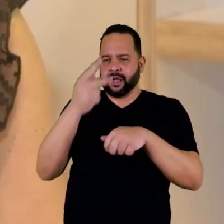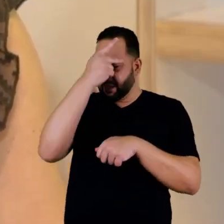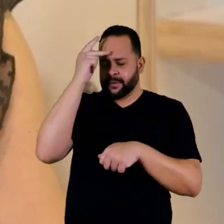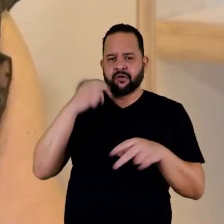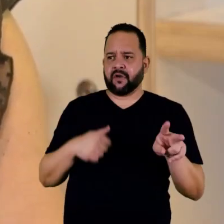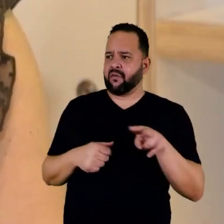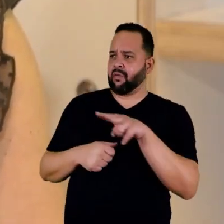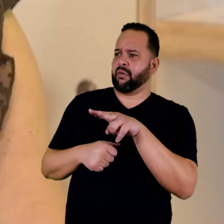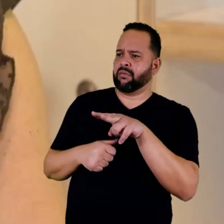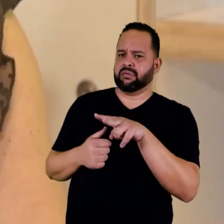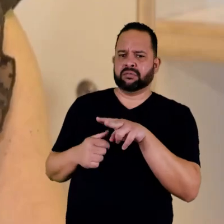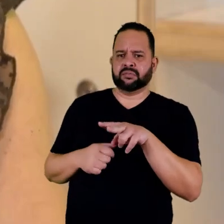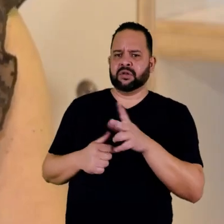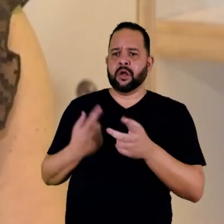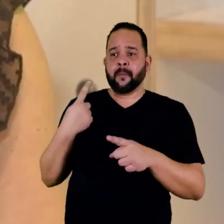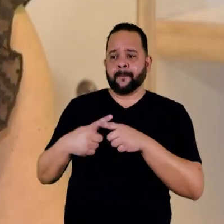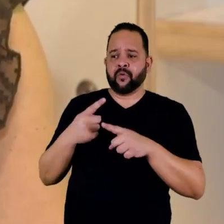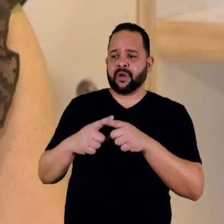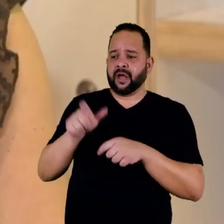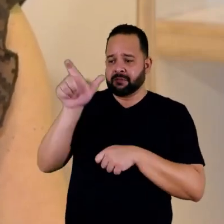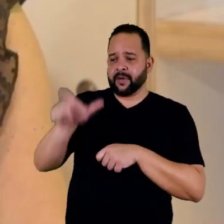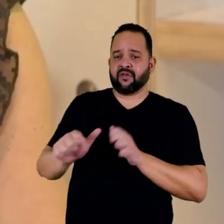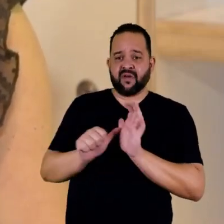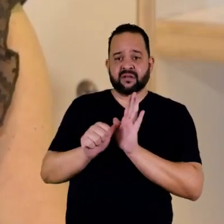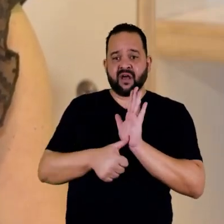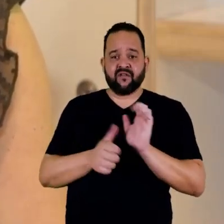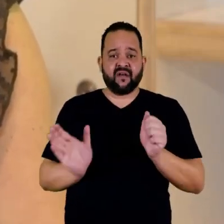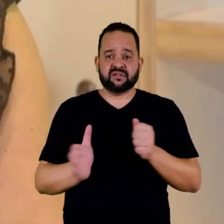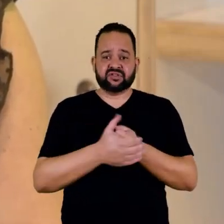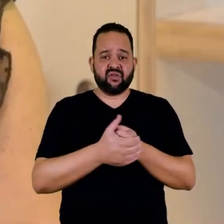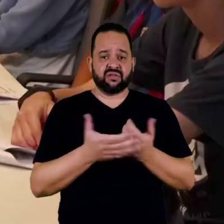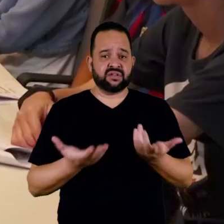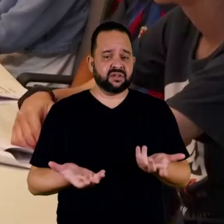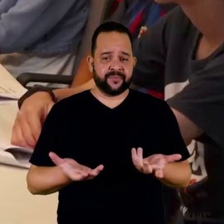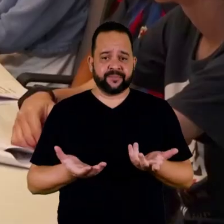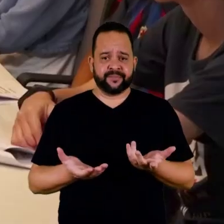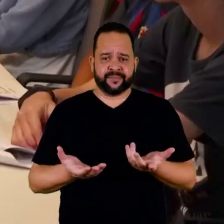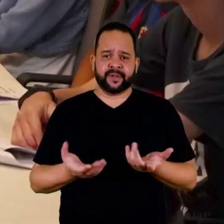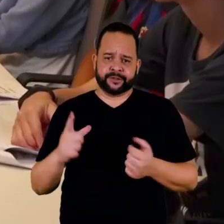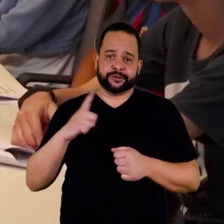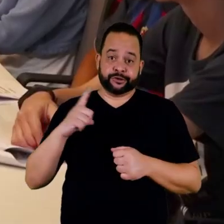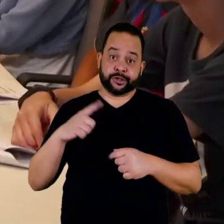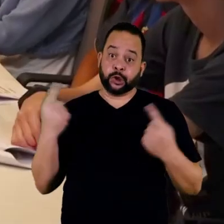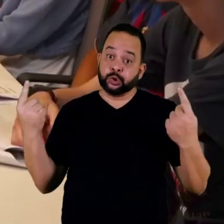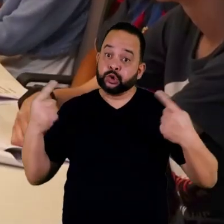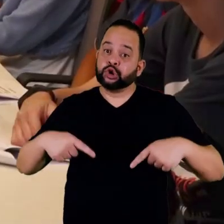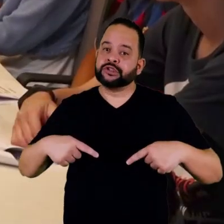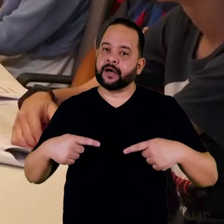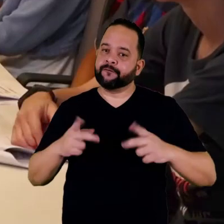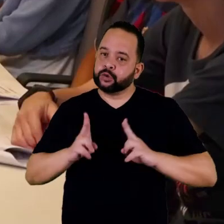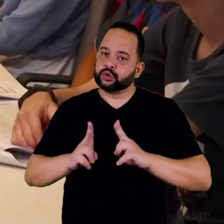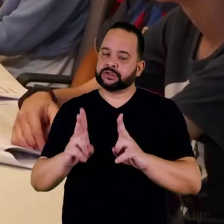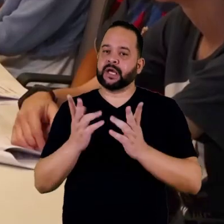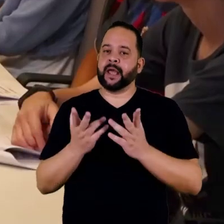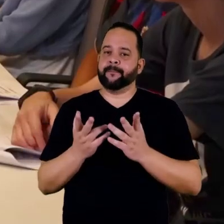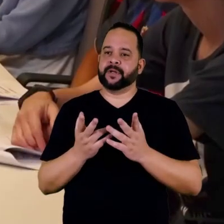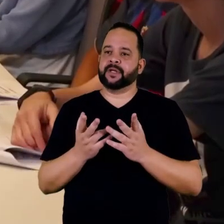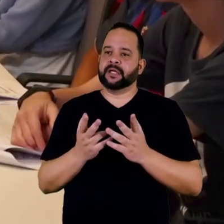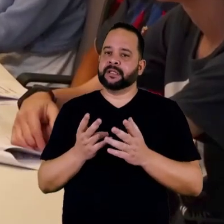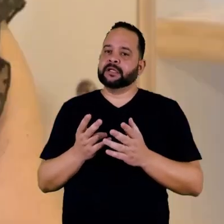olhando Porque durante muitos anos essas pessoas eram escondidas mesmo né E claro que a gente tem aí um desafio constante